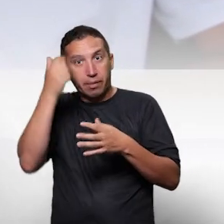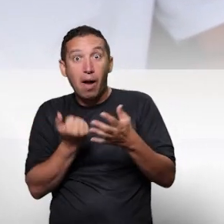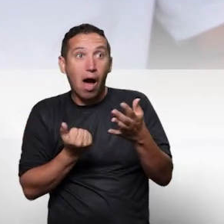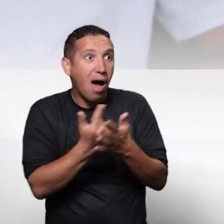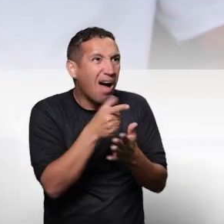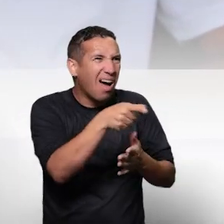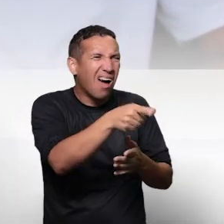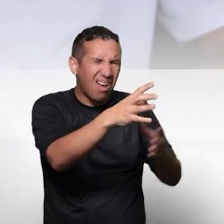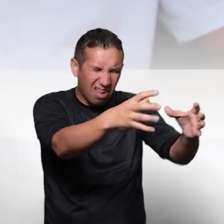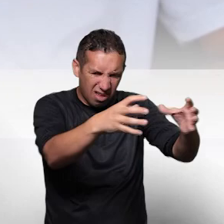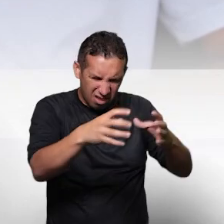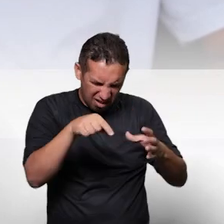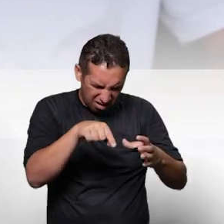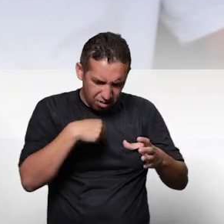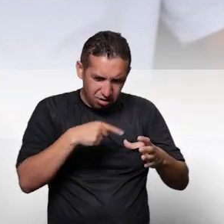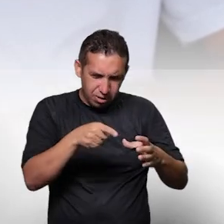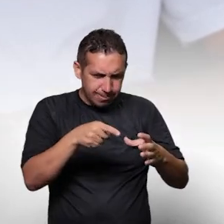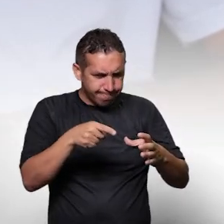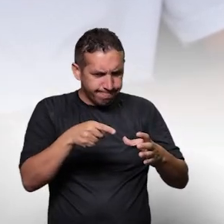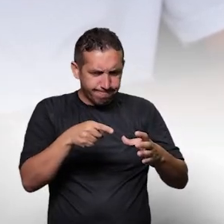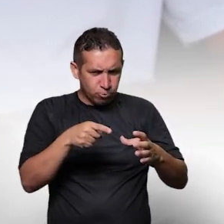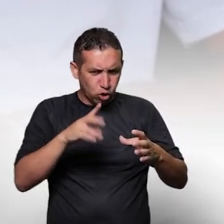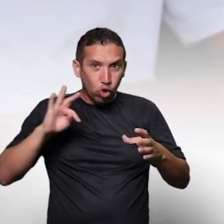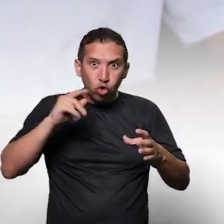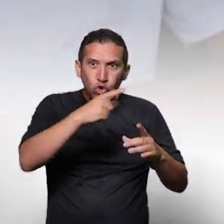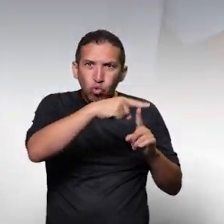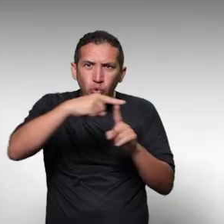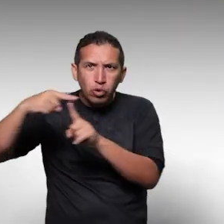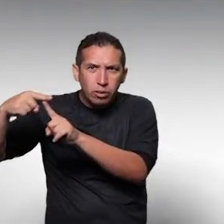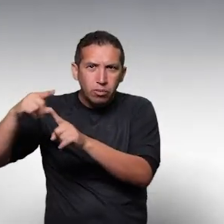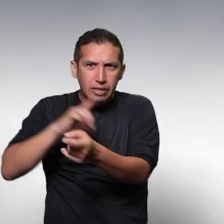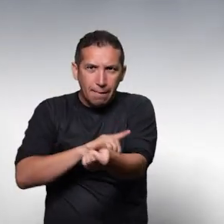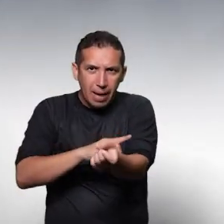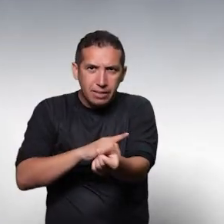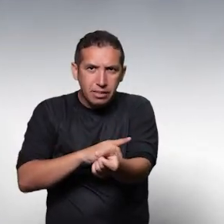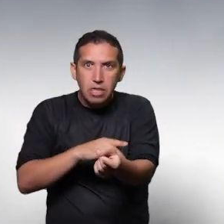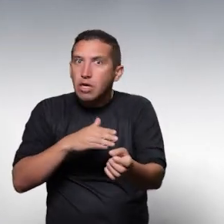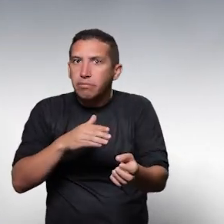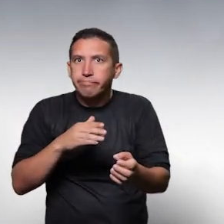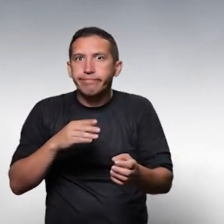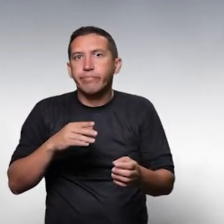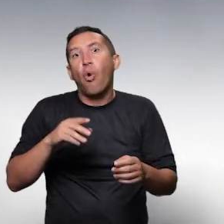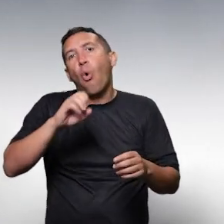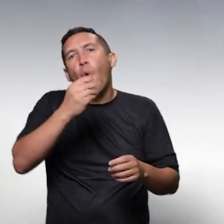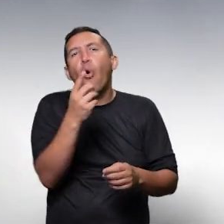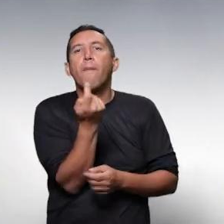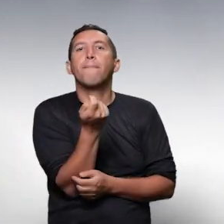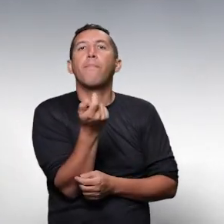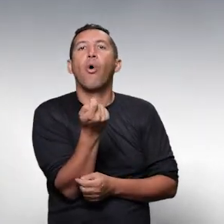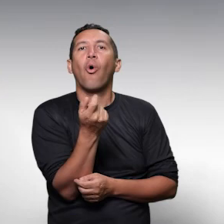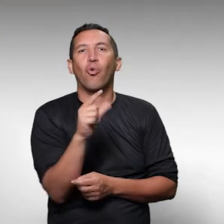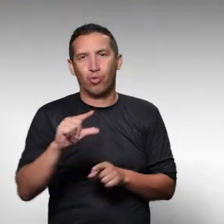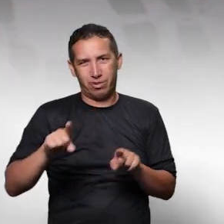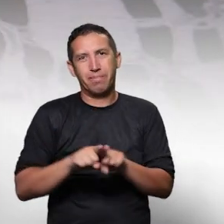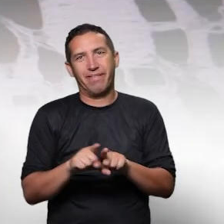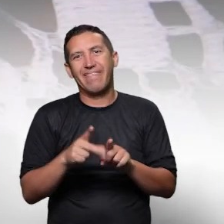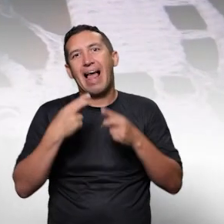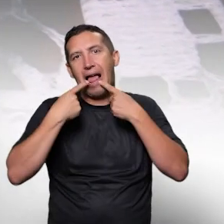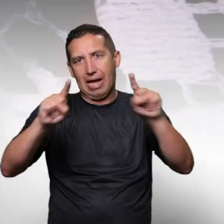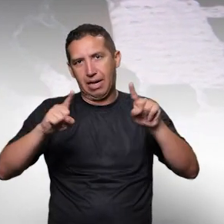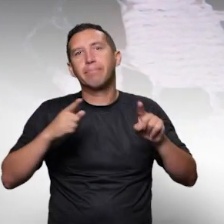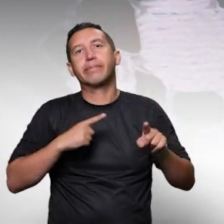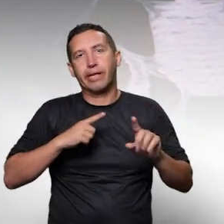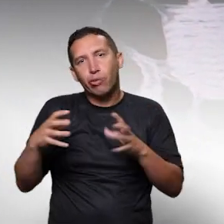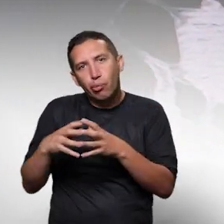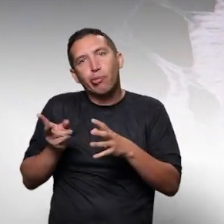o medicamento ofertado não atende todos os tipos de diabetes ou mesmo que não é suficiente para a demanda